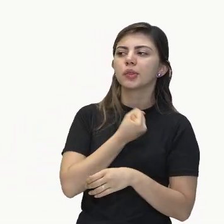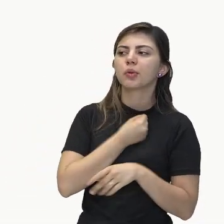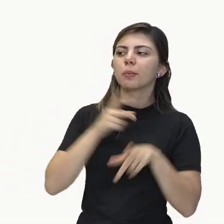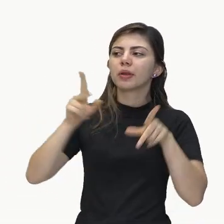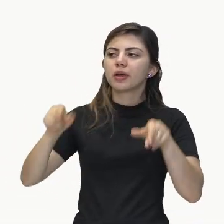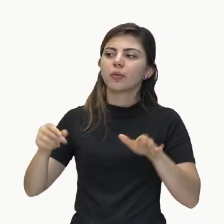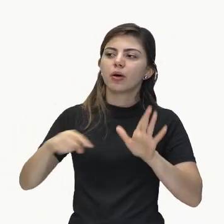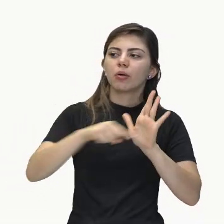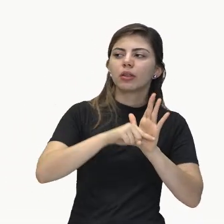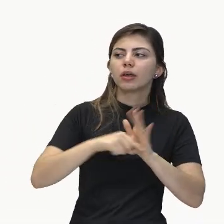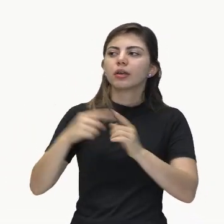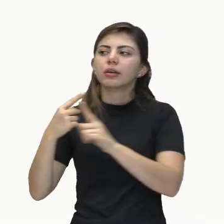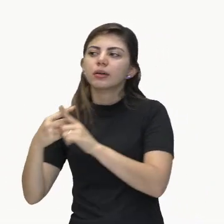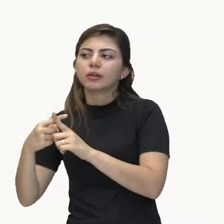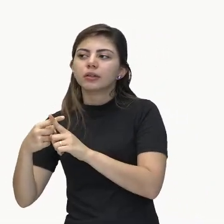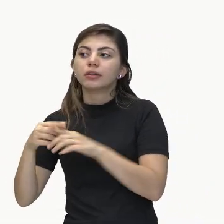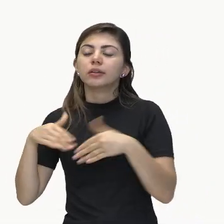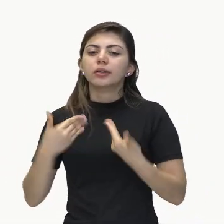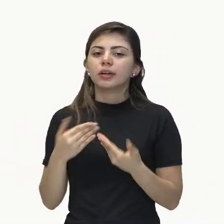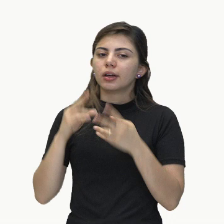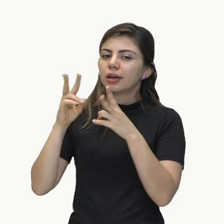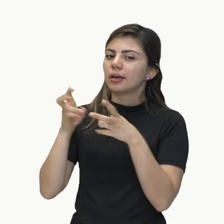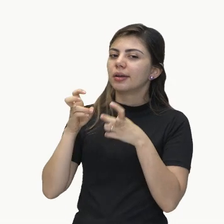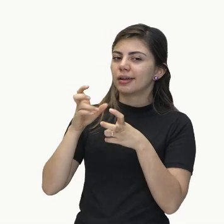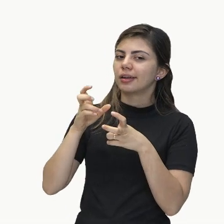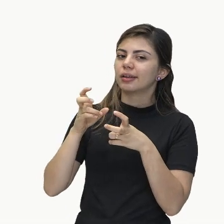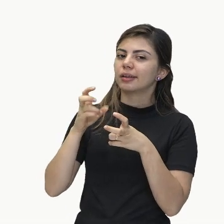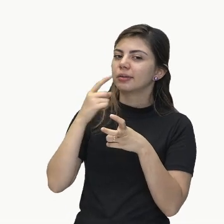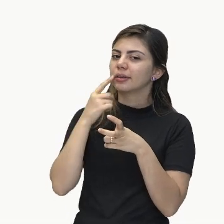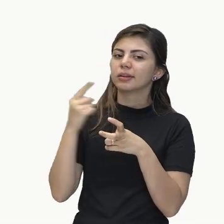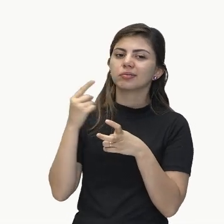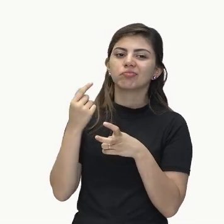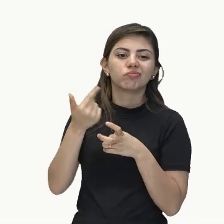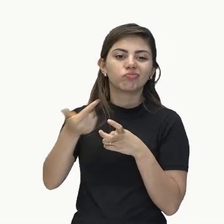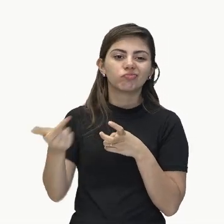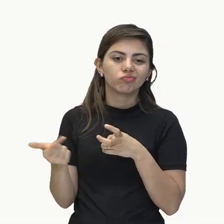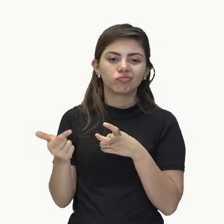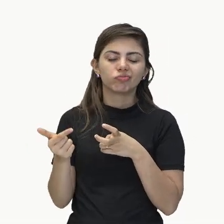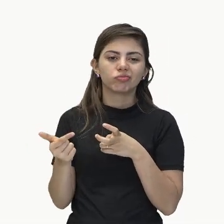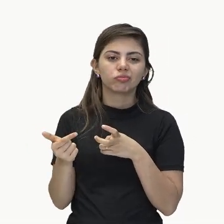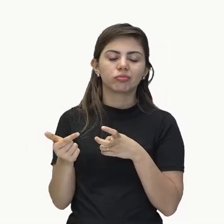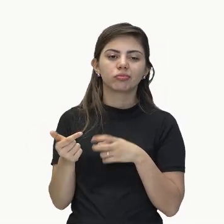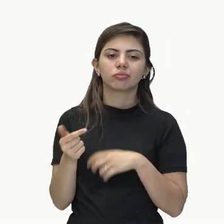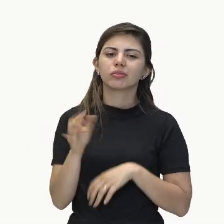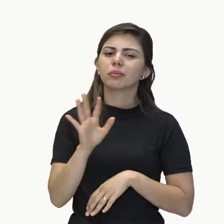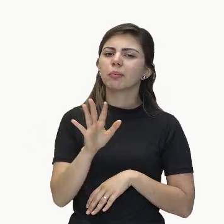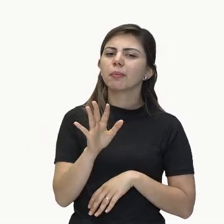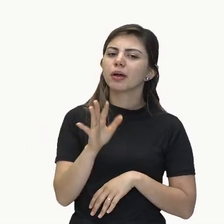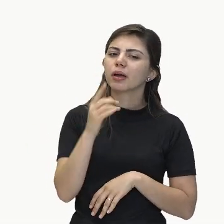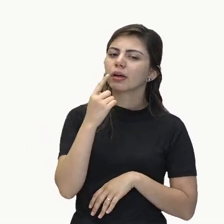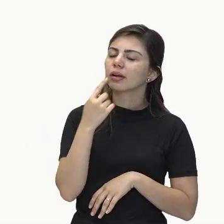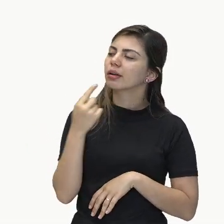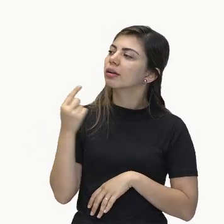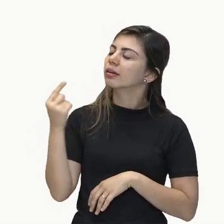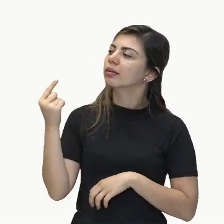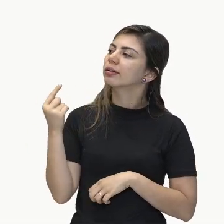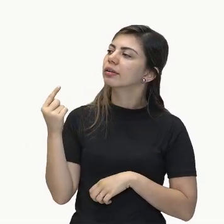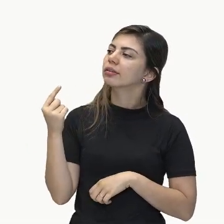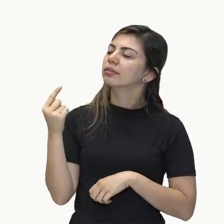opostos, ok? Observando, a gente vê que não tem. Mas aqui, ó, a gente tem um